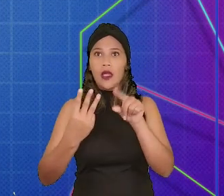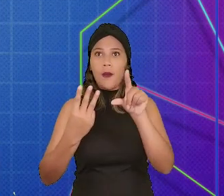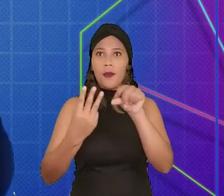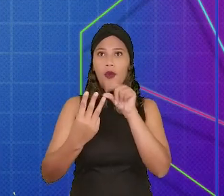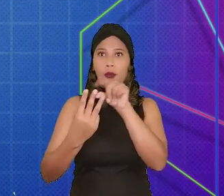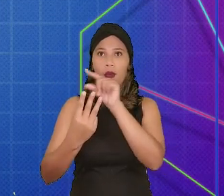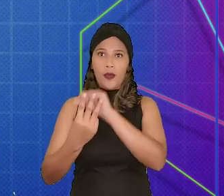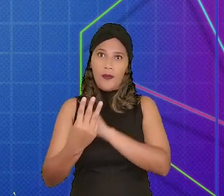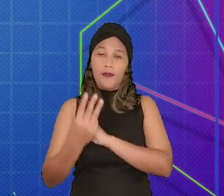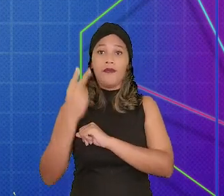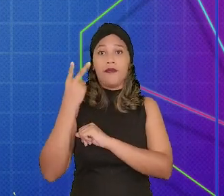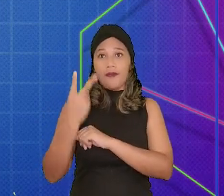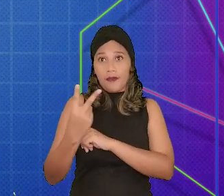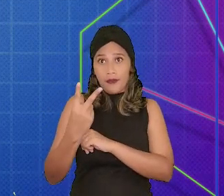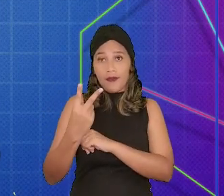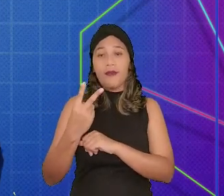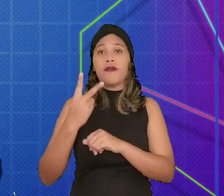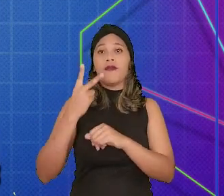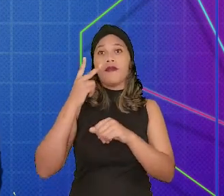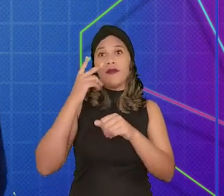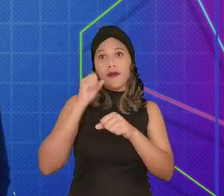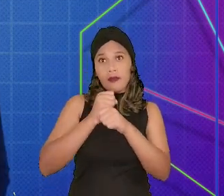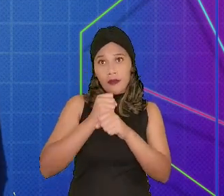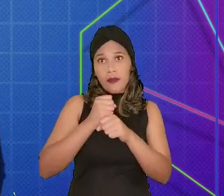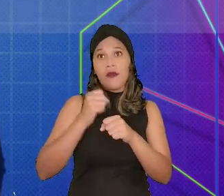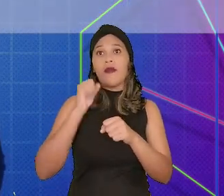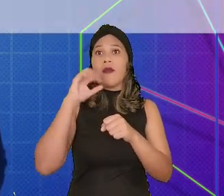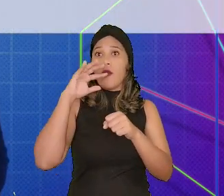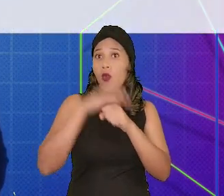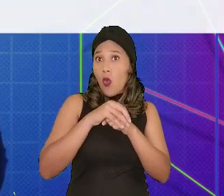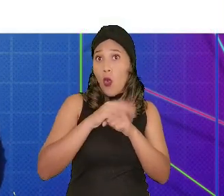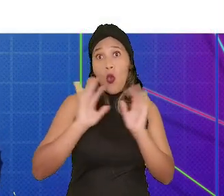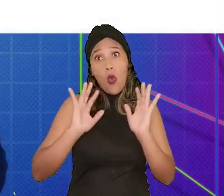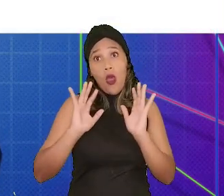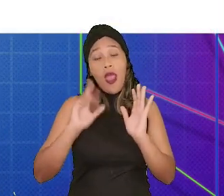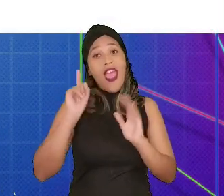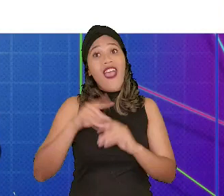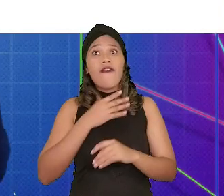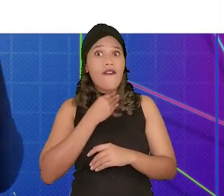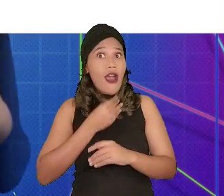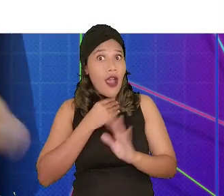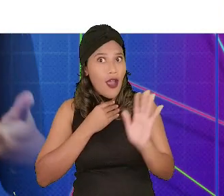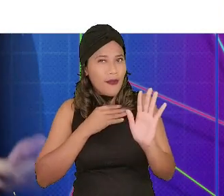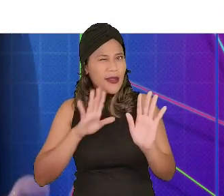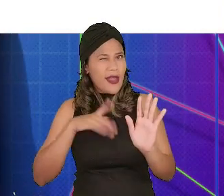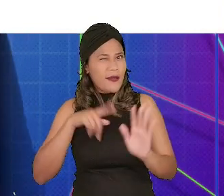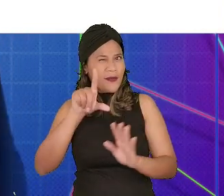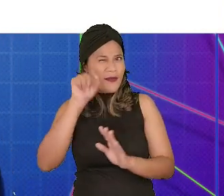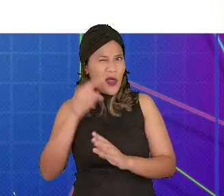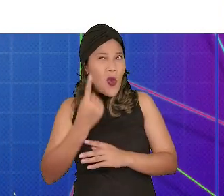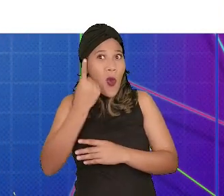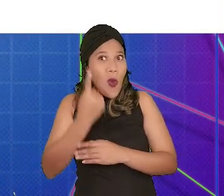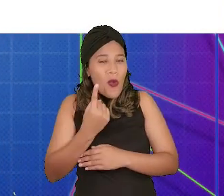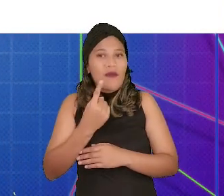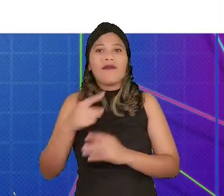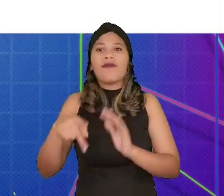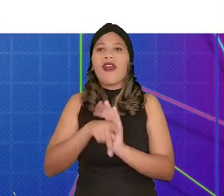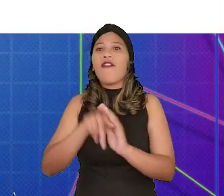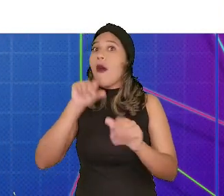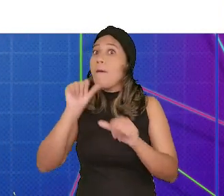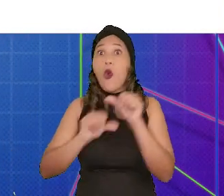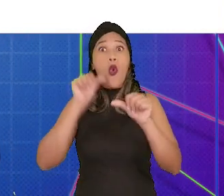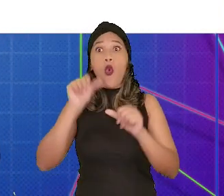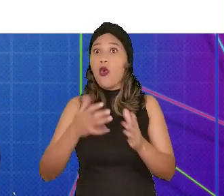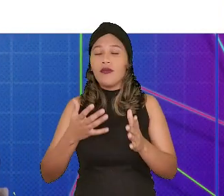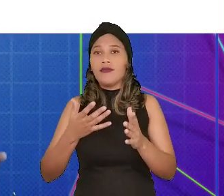opções possíveis, pedra, papel e tesoura, serão falsas a princípio. Porém, ao selecionar uma delas, essa lógica